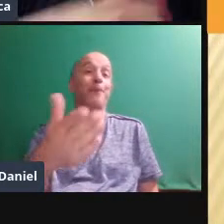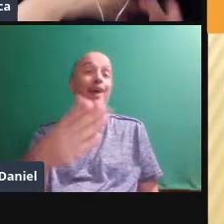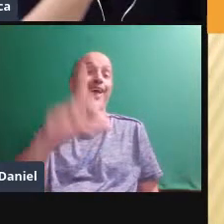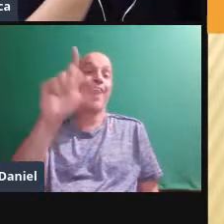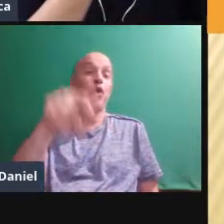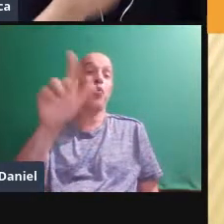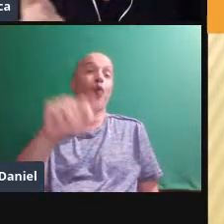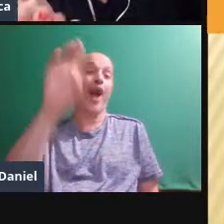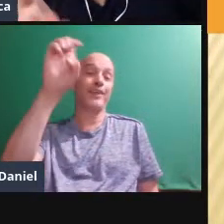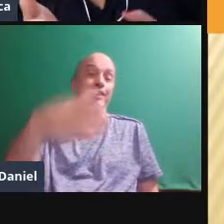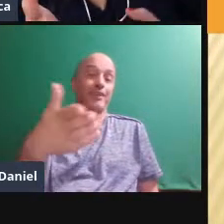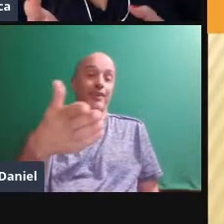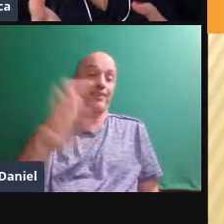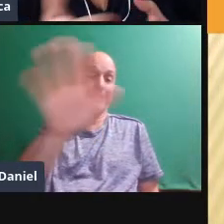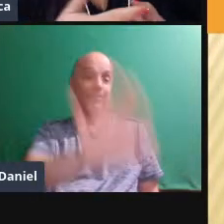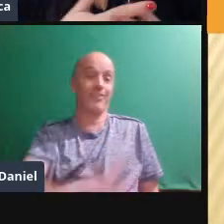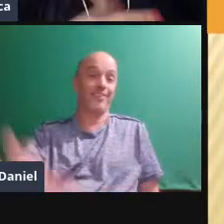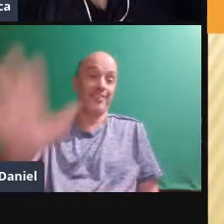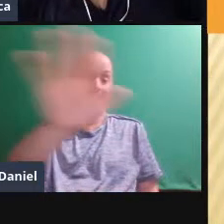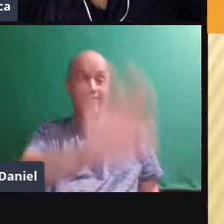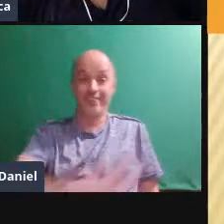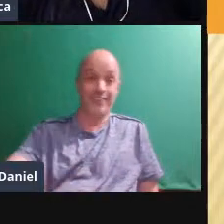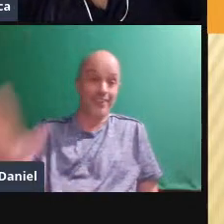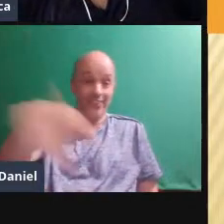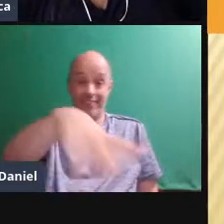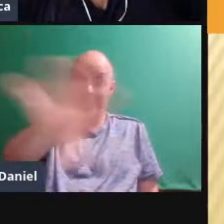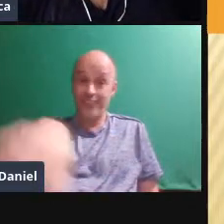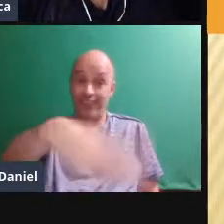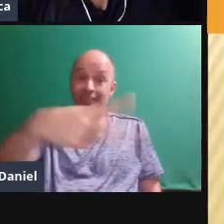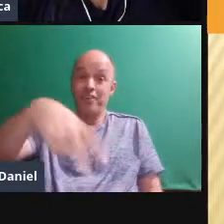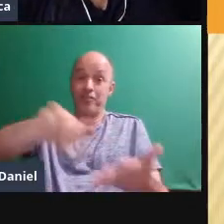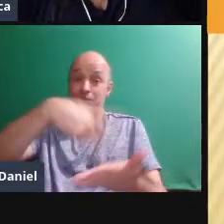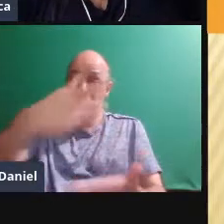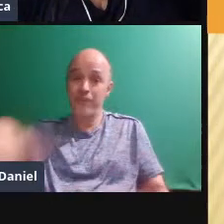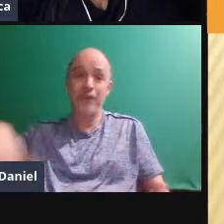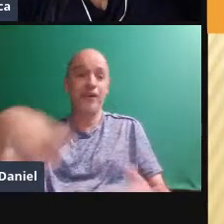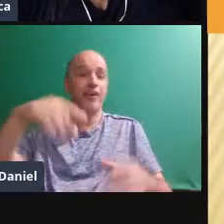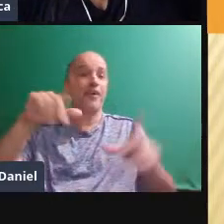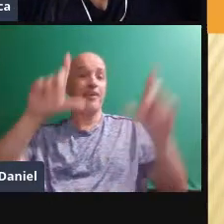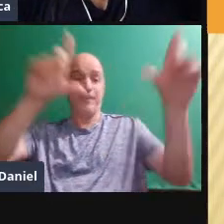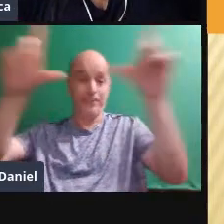Por exemplo, ó, esse é um exemplo de linguagem.